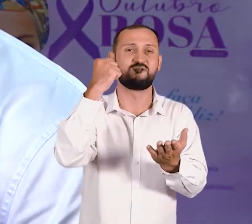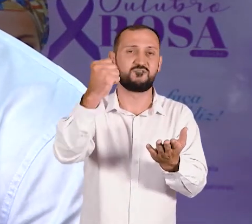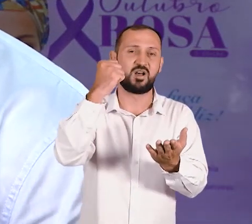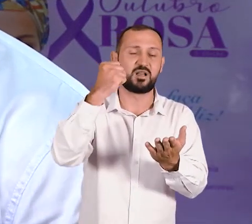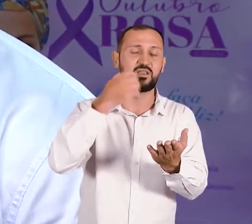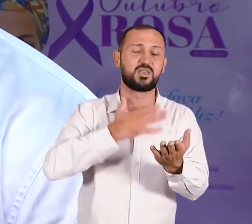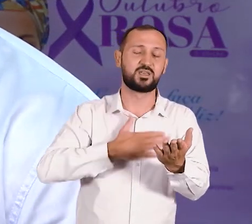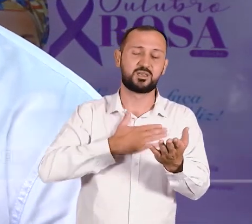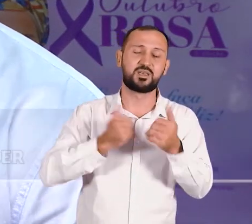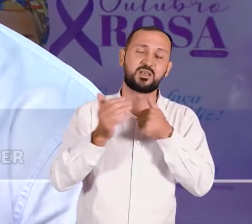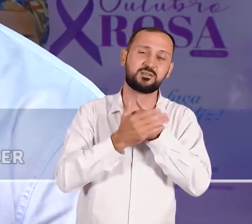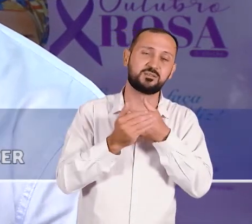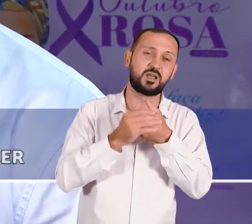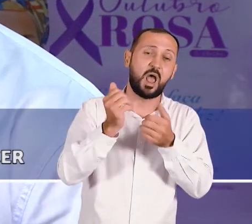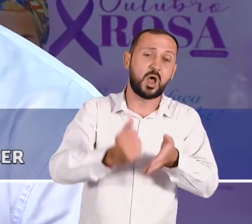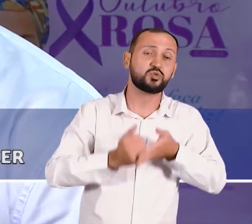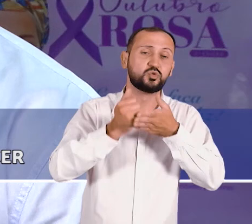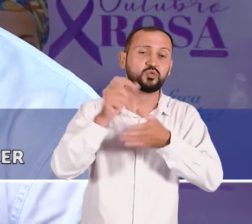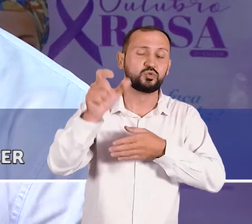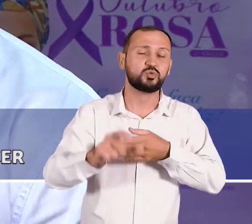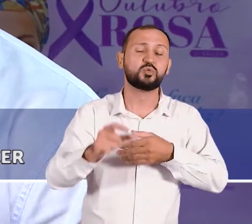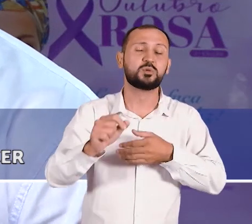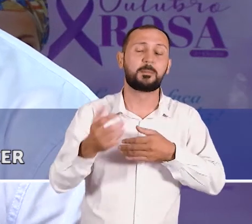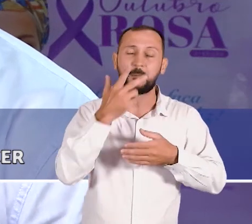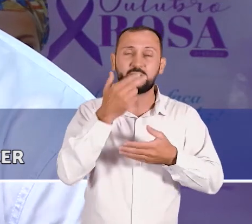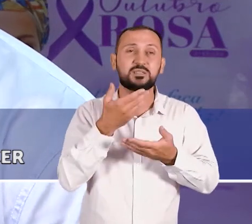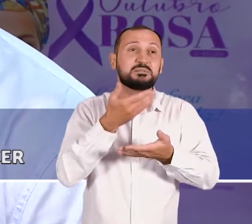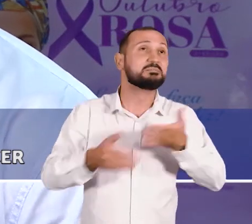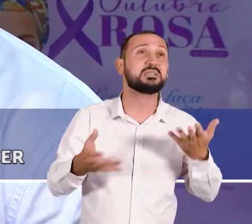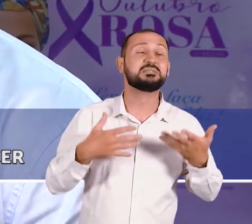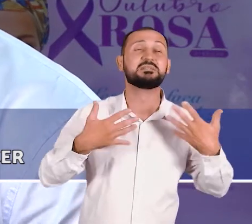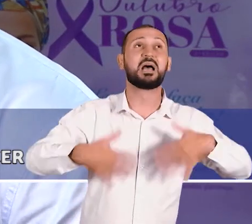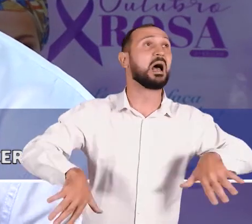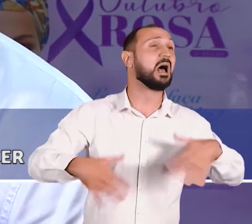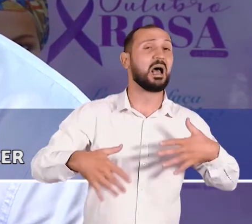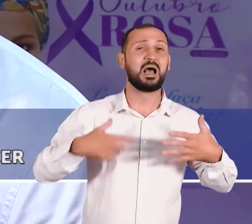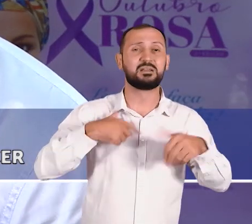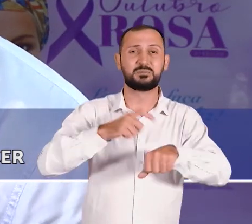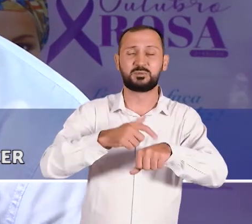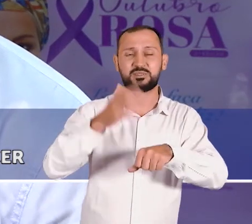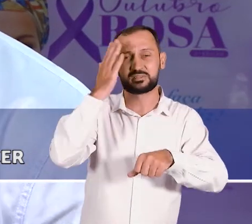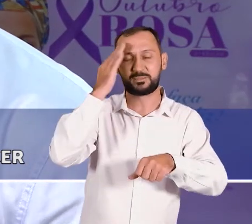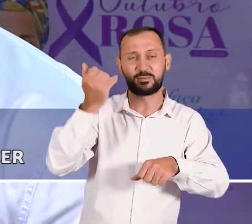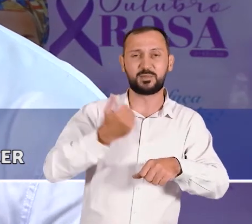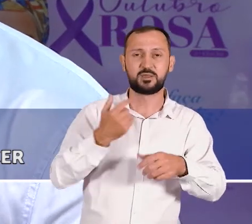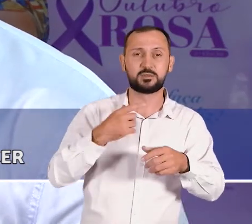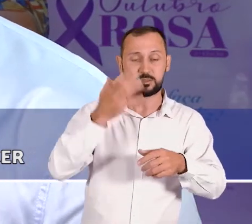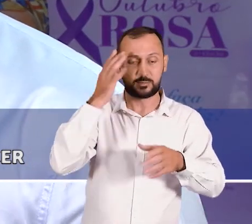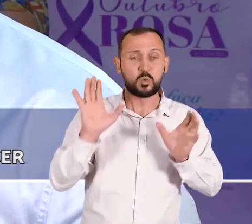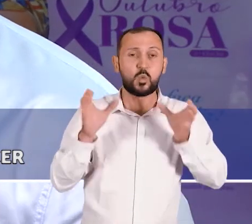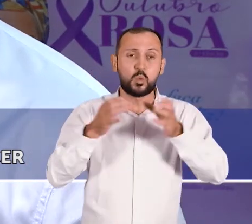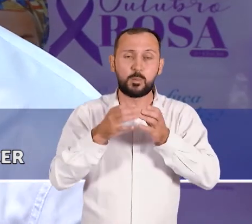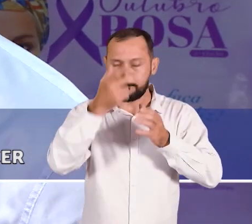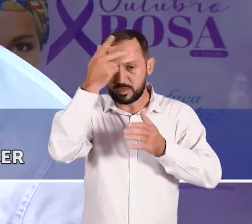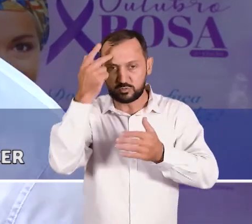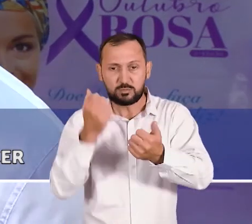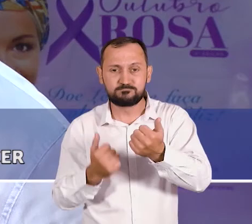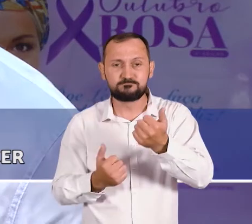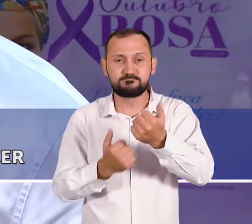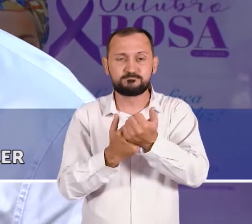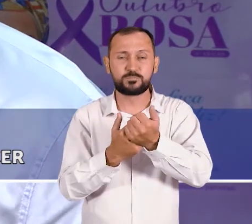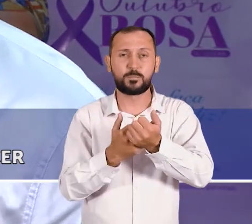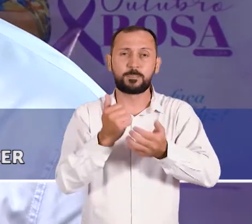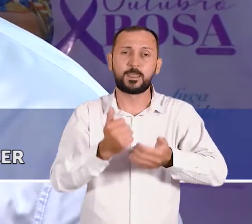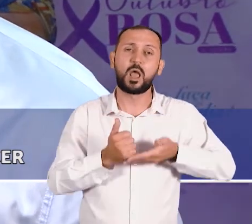é um caminho que ameniza, é um caminho que traz para o paciente parte do chão que ele perdeu no ato diagnóstico. Então, ele saber que tem um exército de pessoas